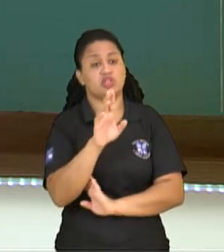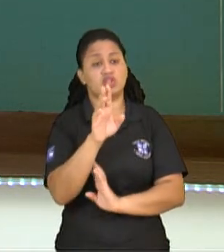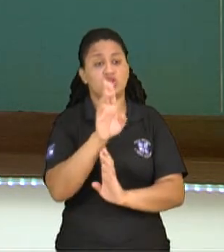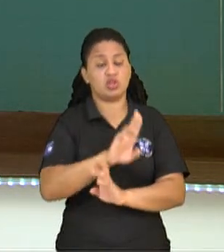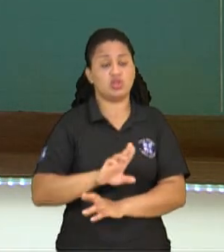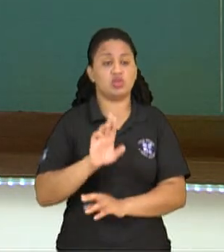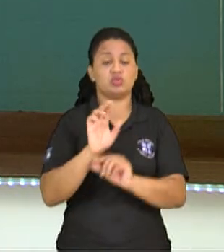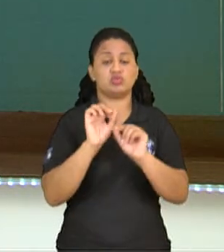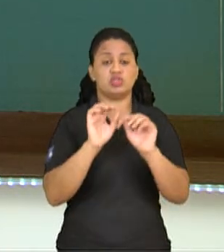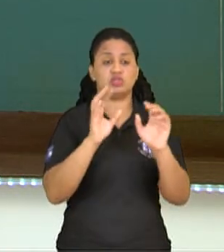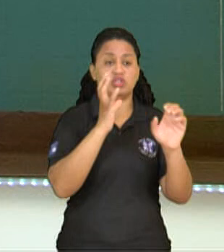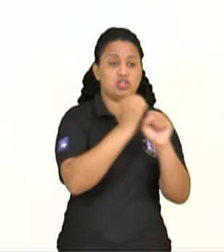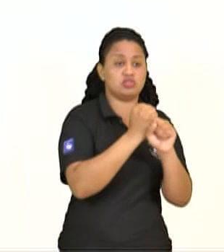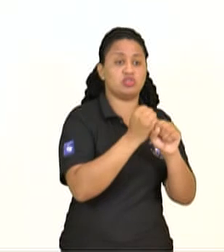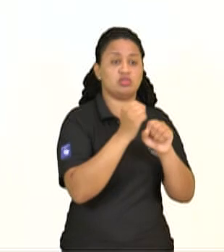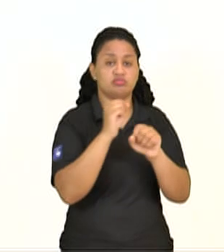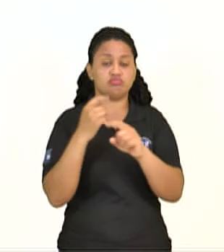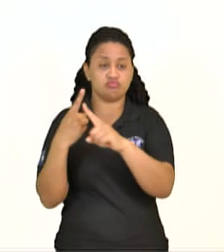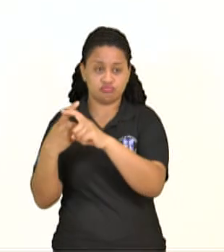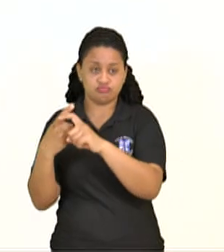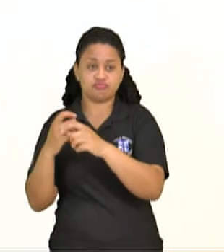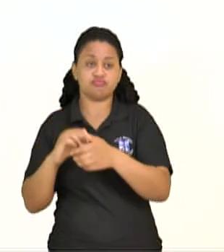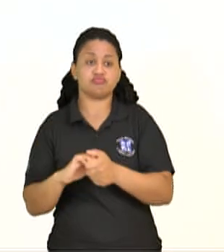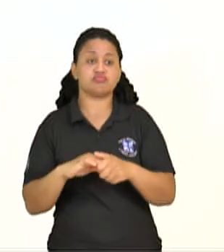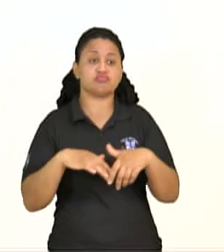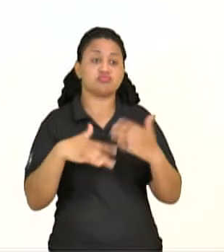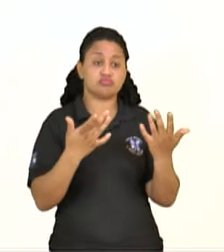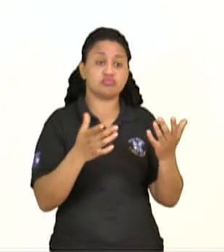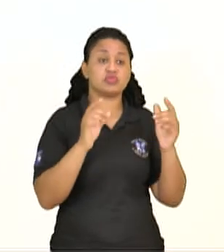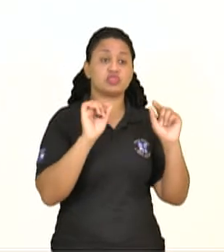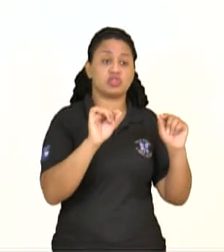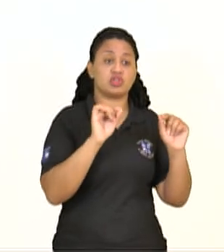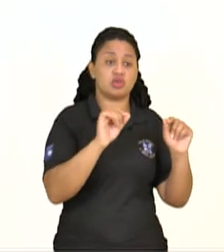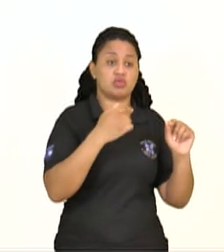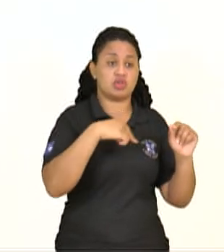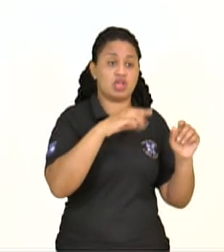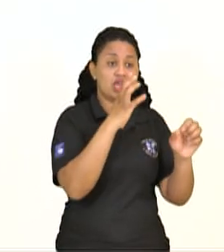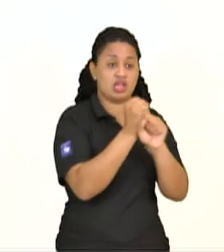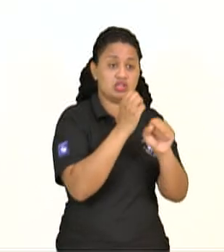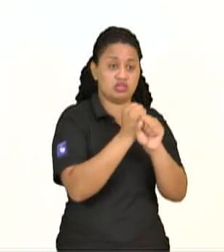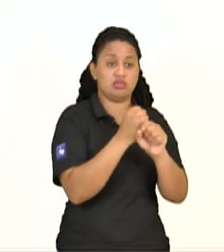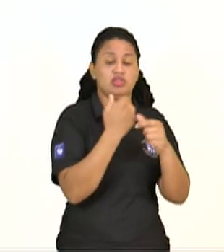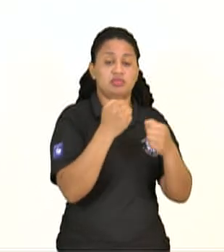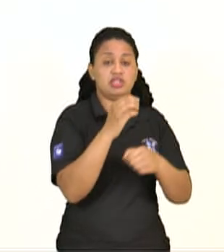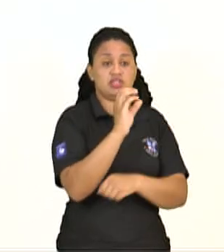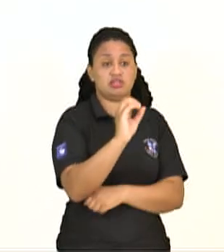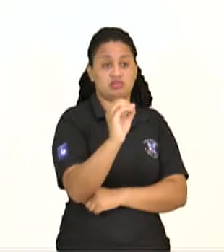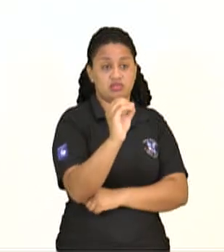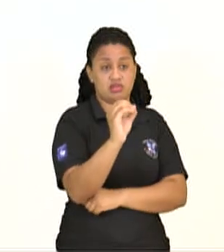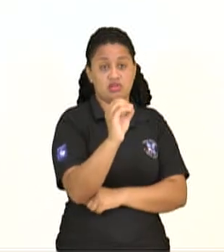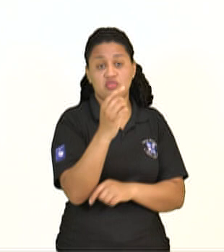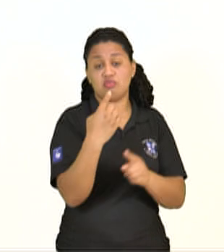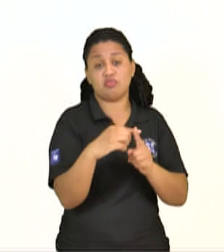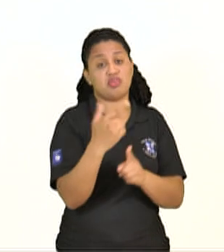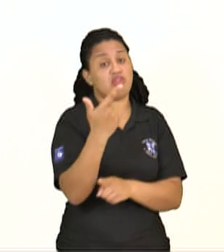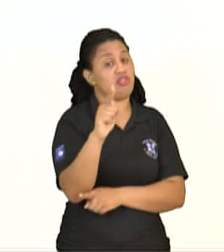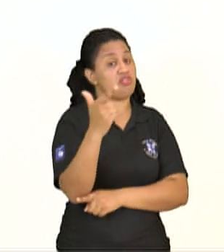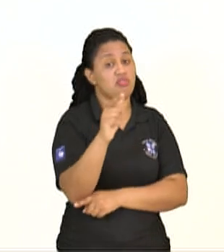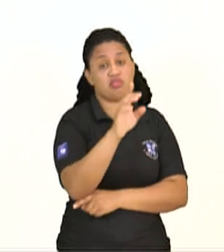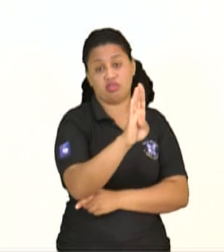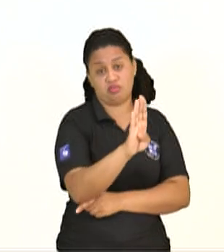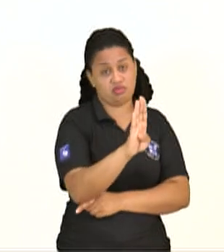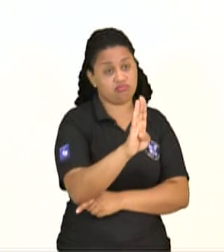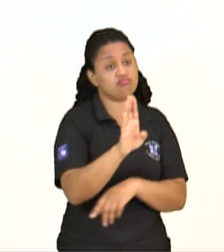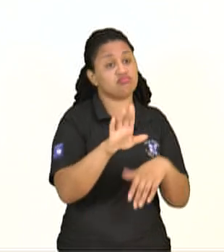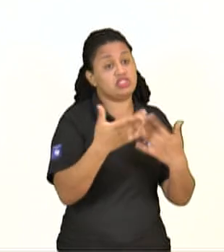soma e o produto, né? Ou seja, em que, né, a nossa soma ela vai ter que dar igual a zero, porque a gente não tem o b aqui